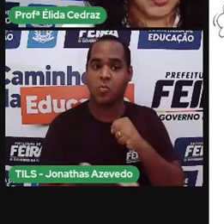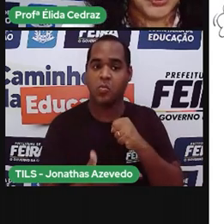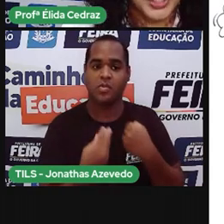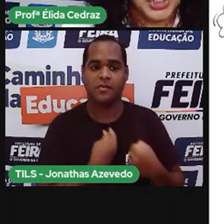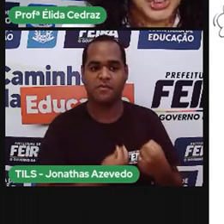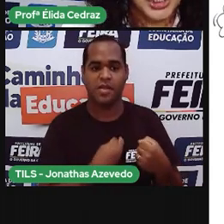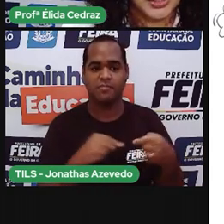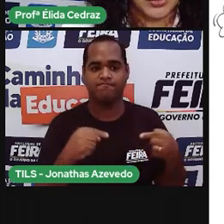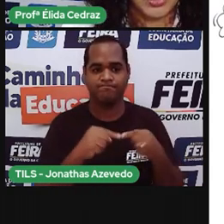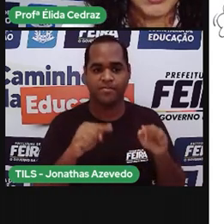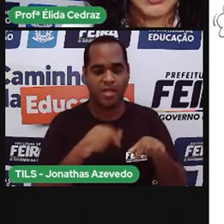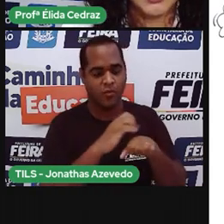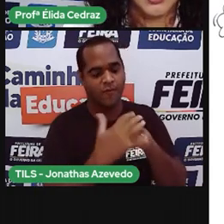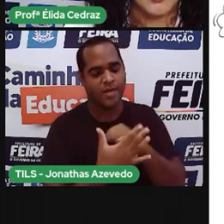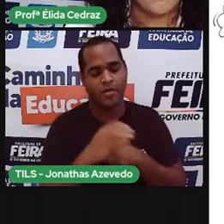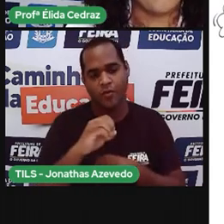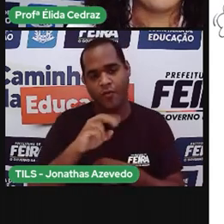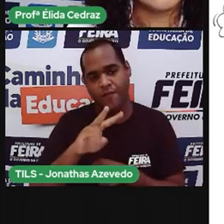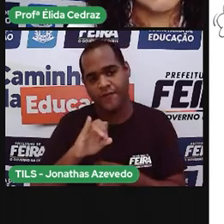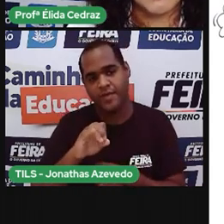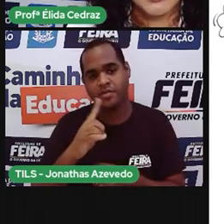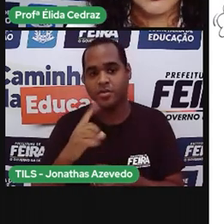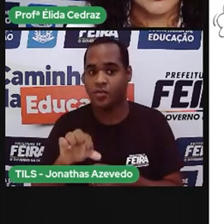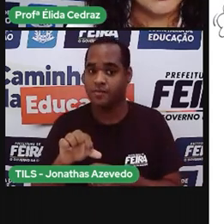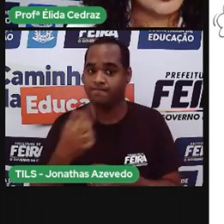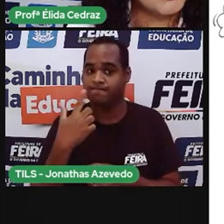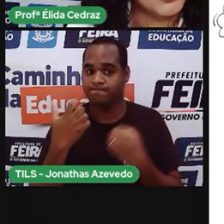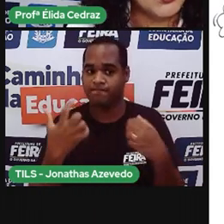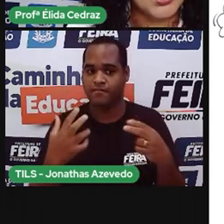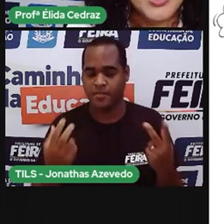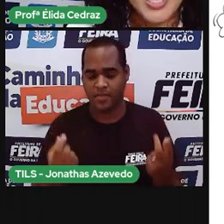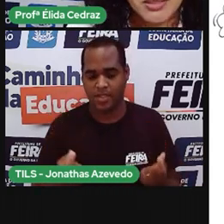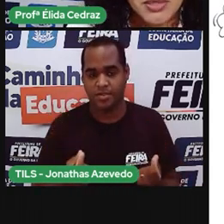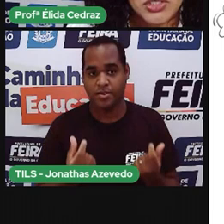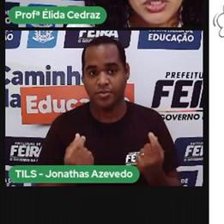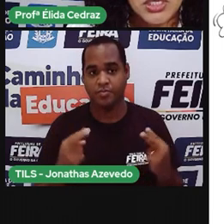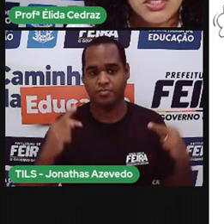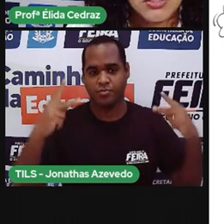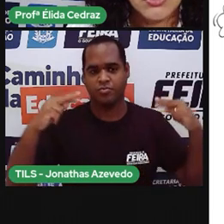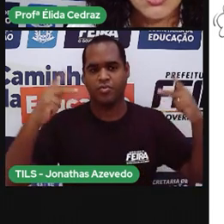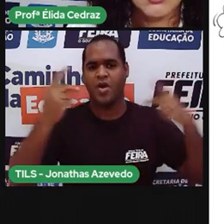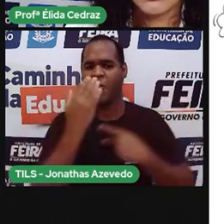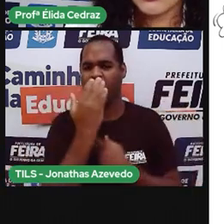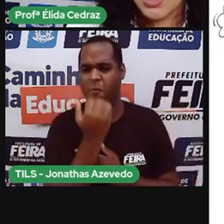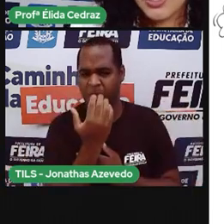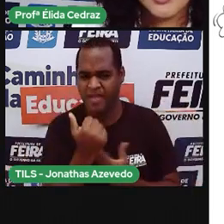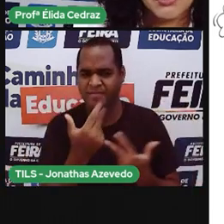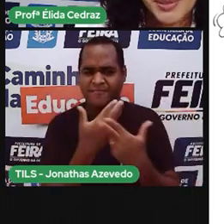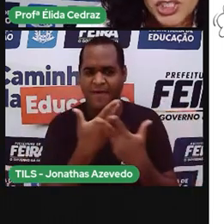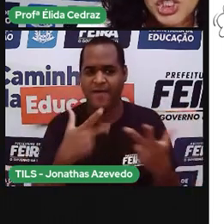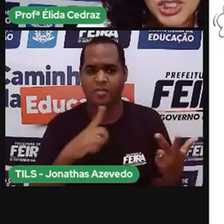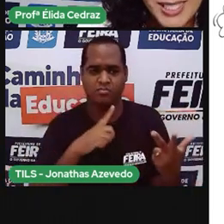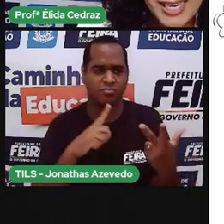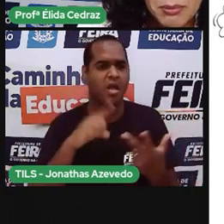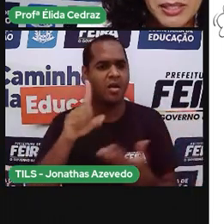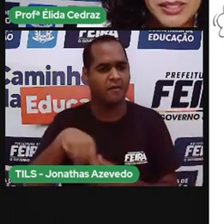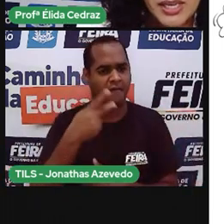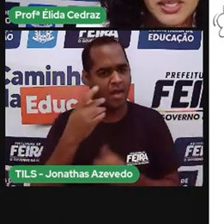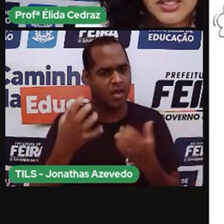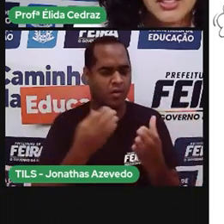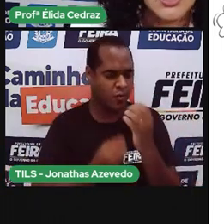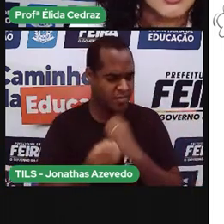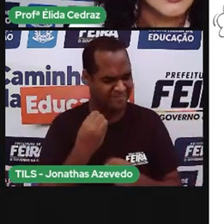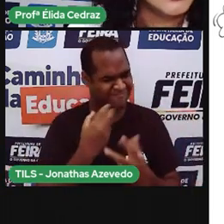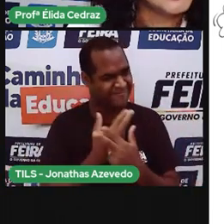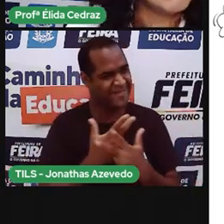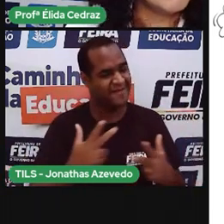da Covid-19, os preços dos produtos alimentícios, que é para a gente se